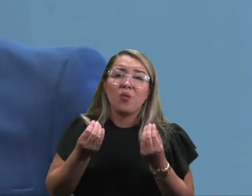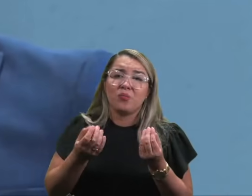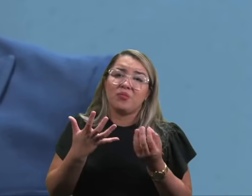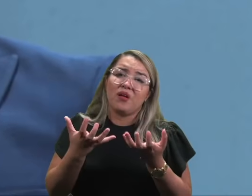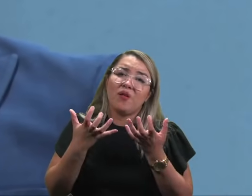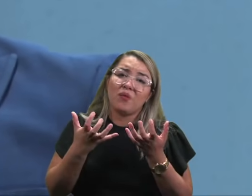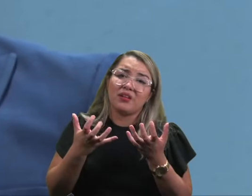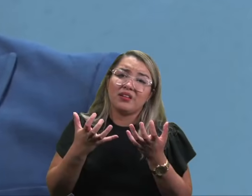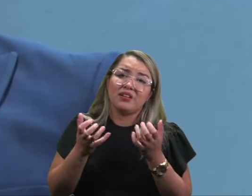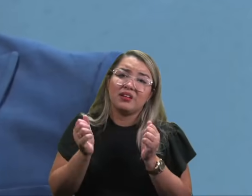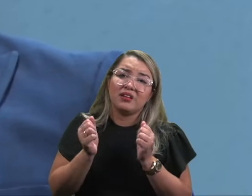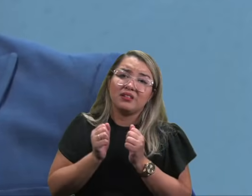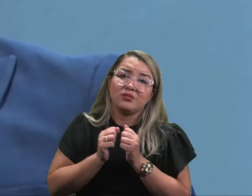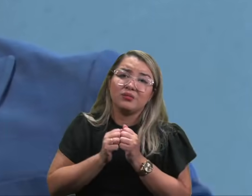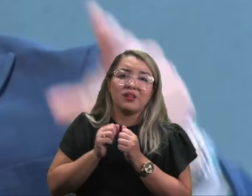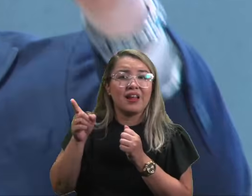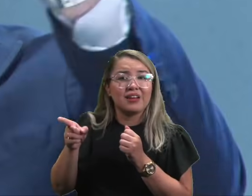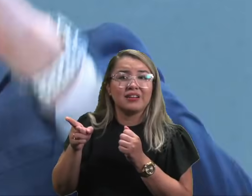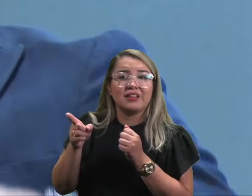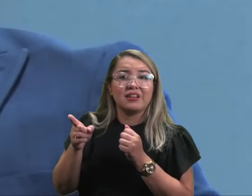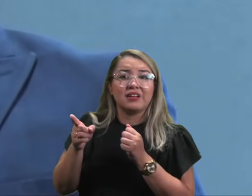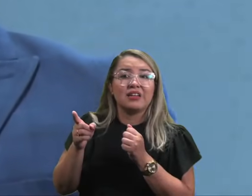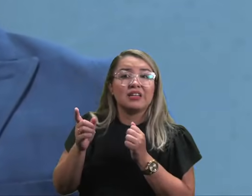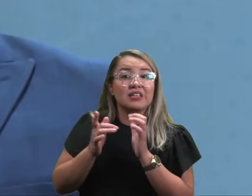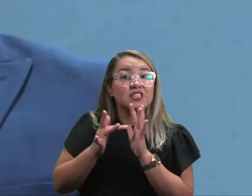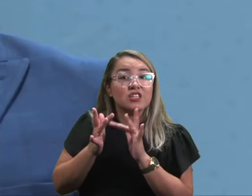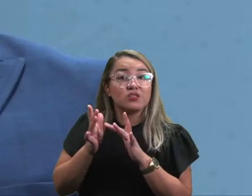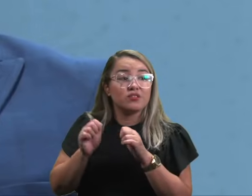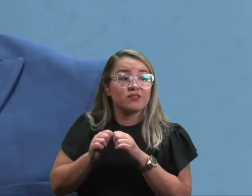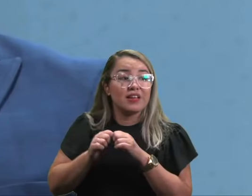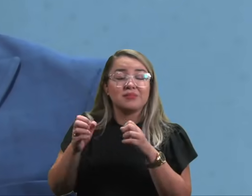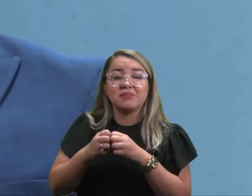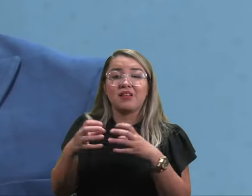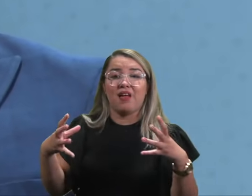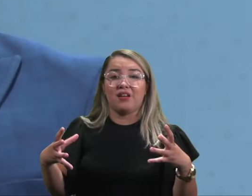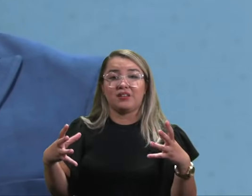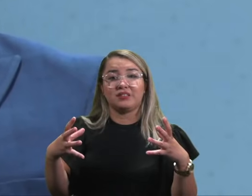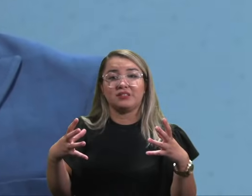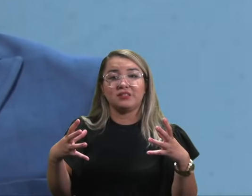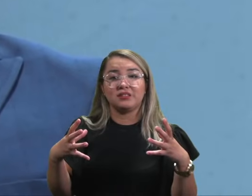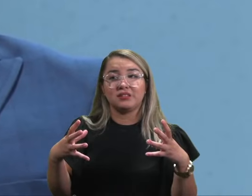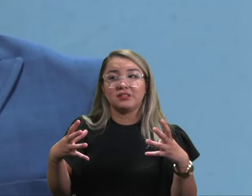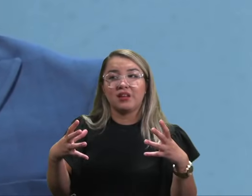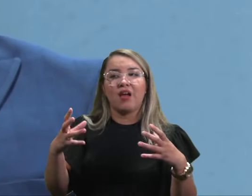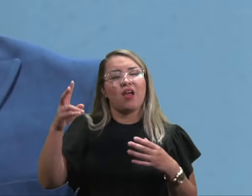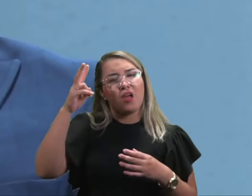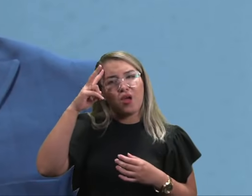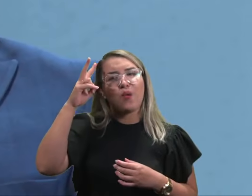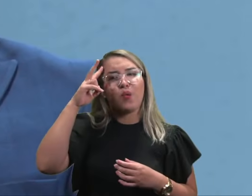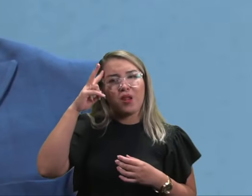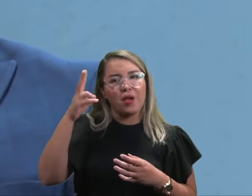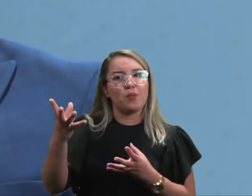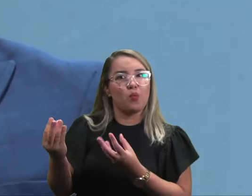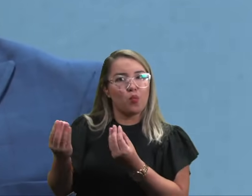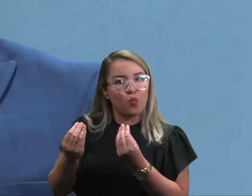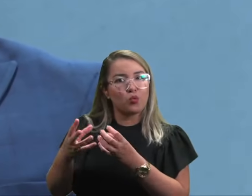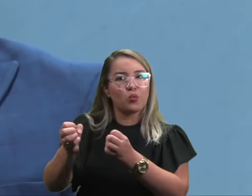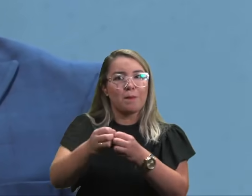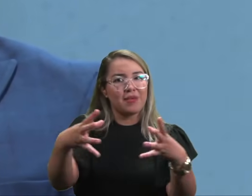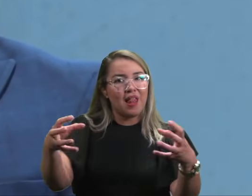ali quando Jesus operou aquele milagre. E eu me lembro de tantos milagres de